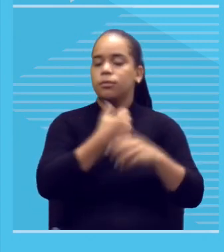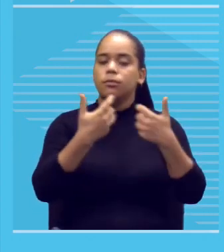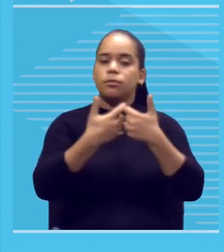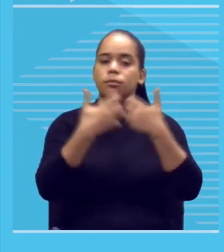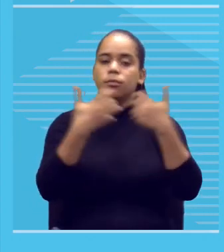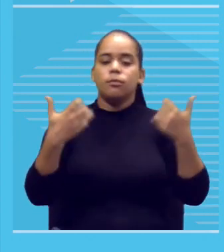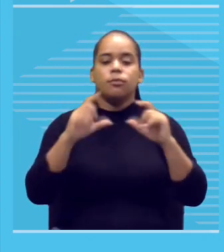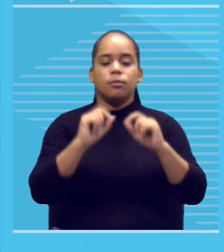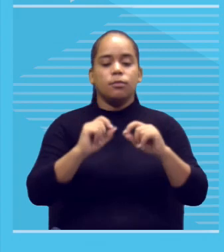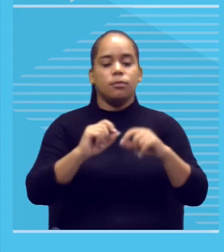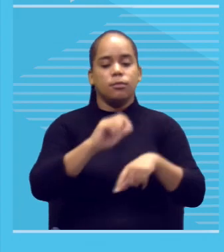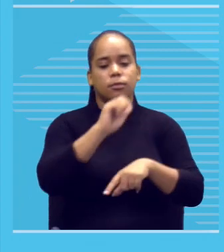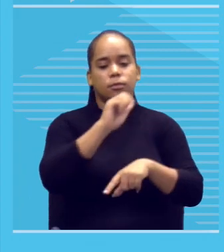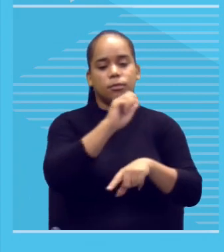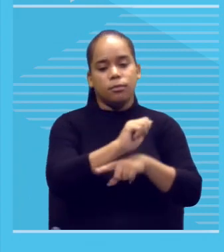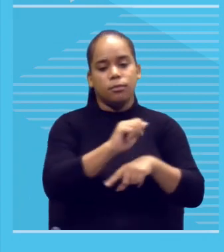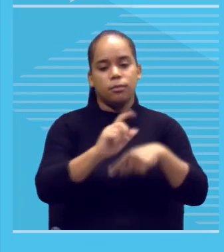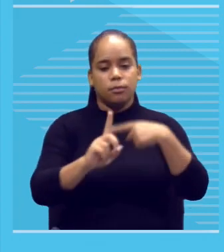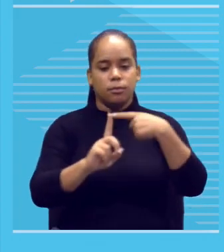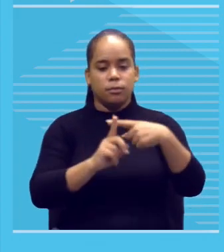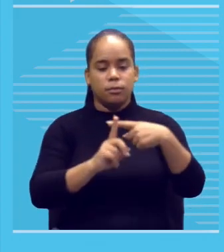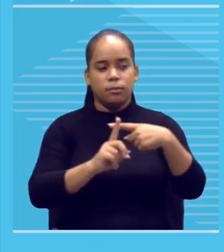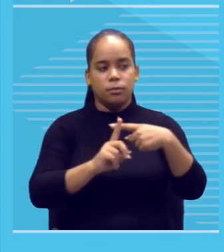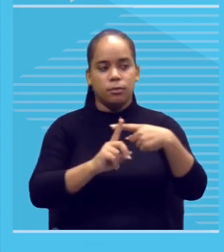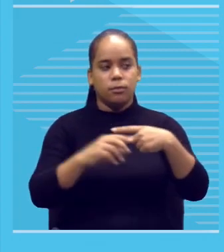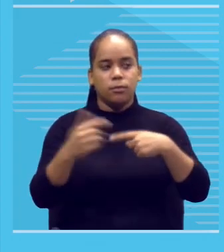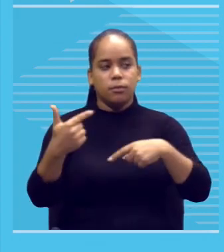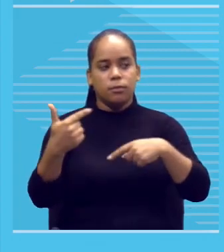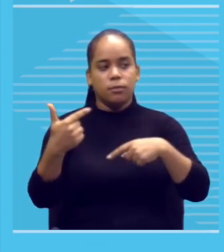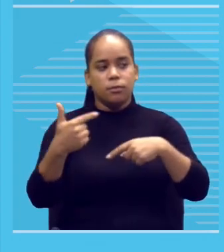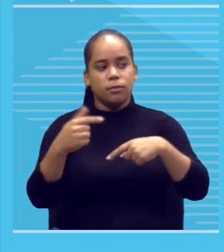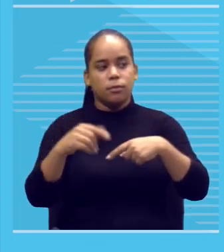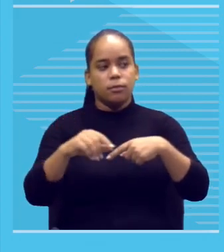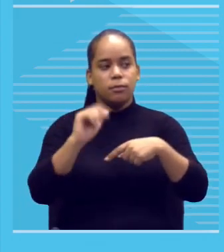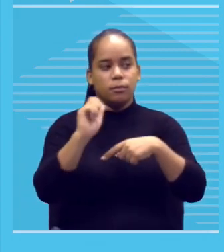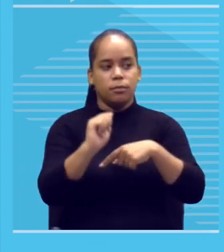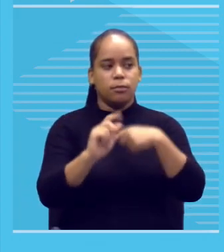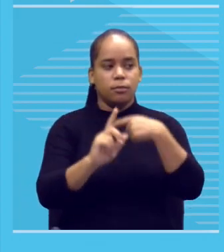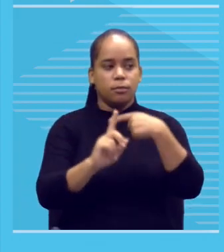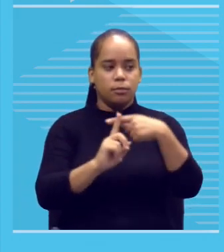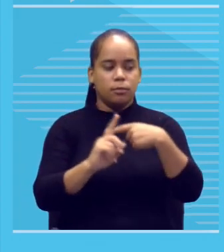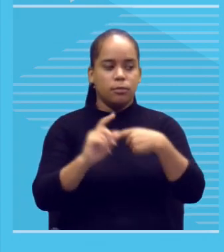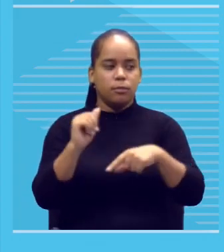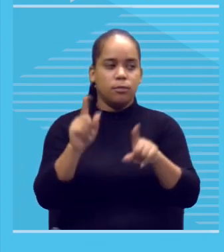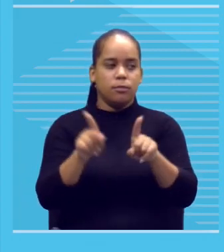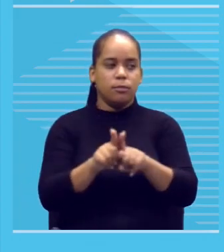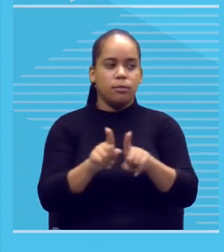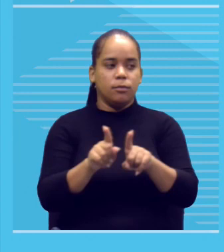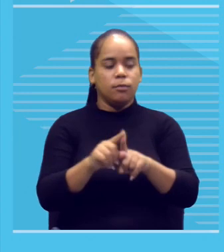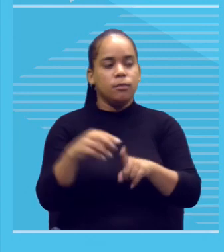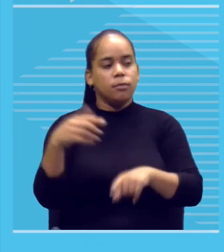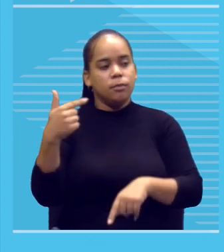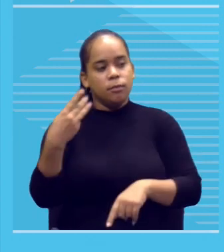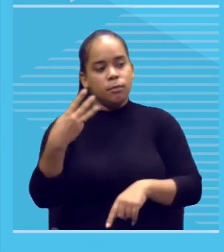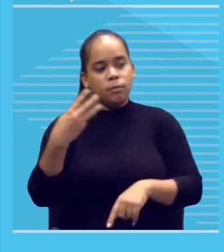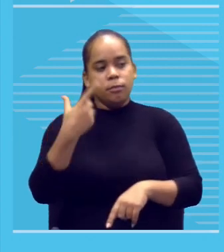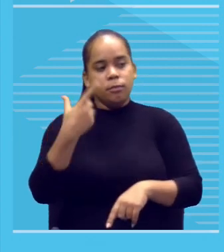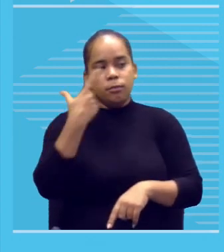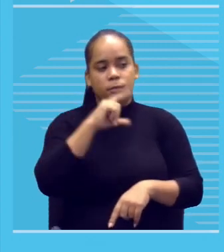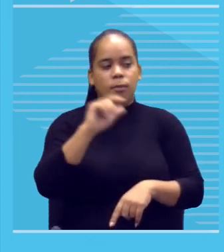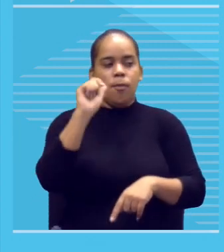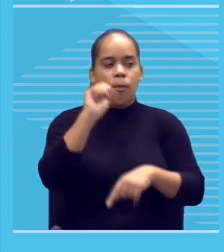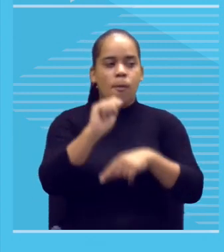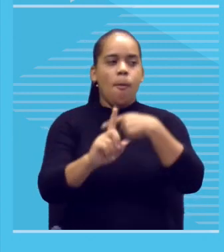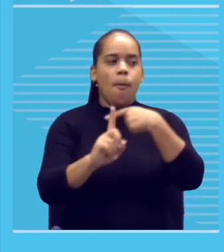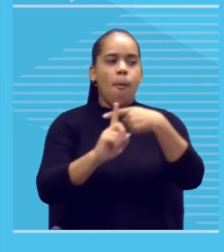soma seria a mais que é o segundo número a + 1 + quem é o terceiro número a